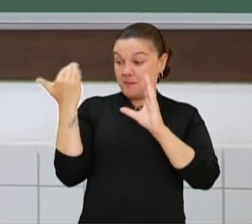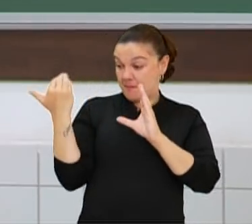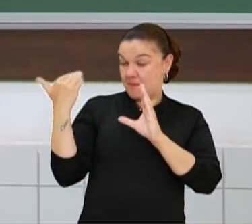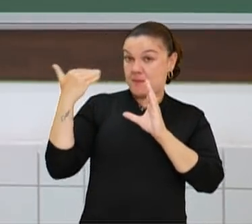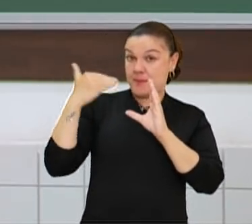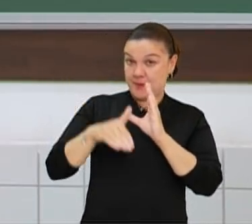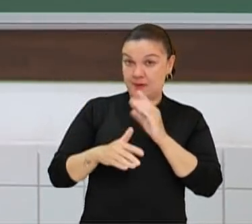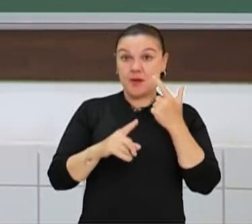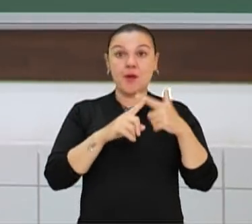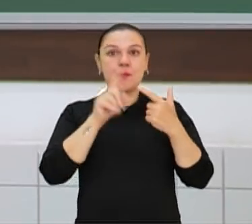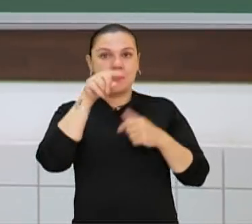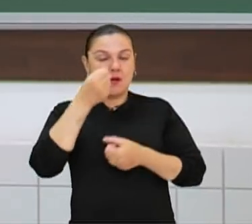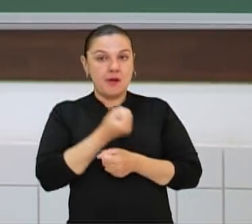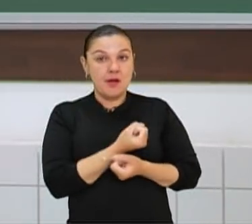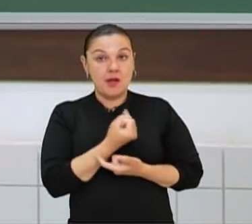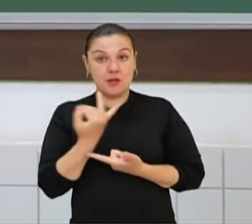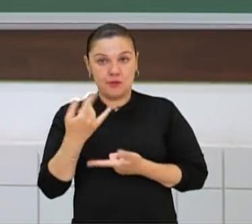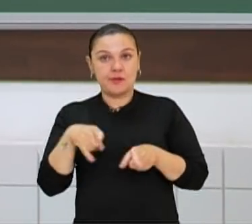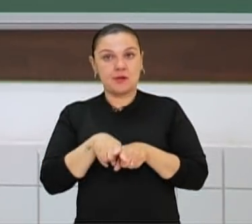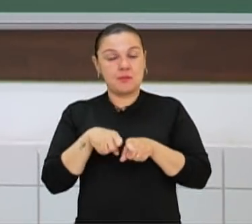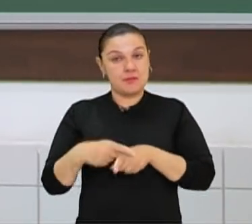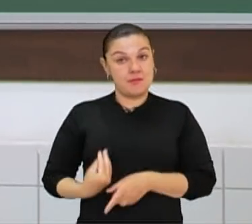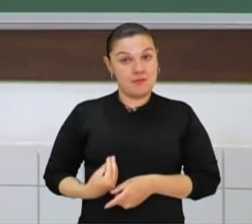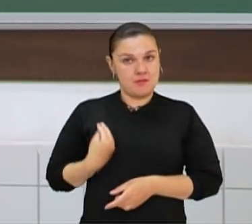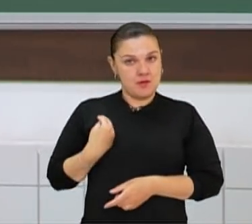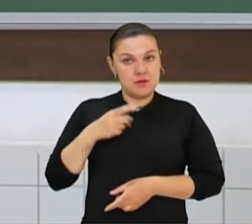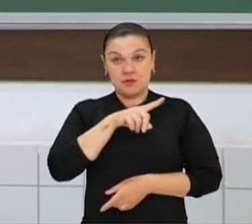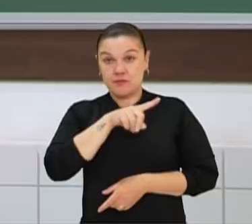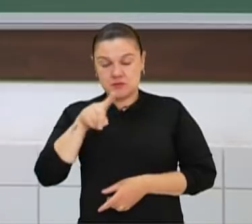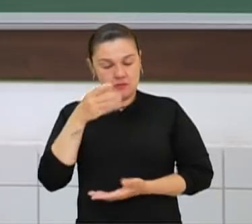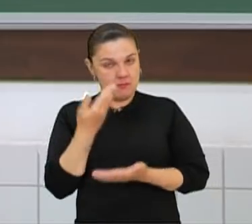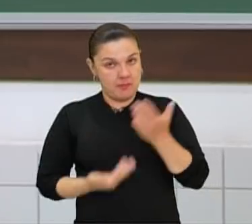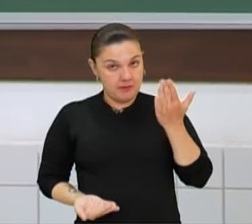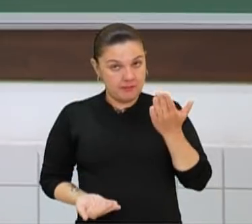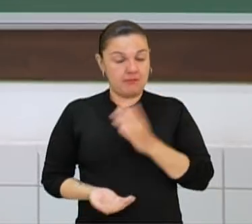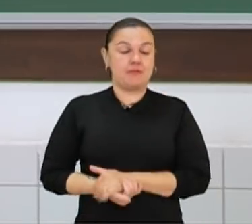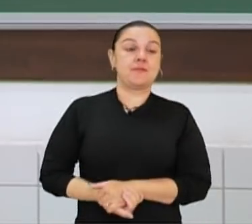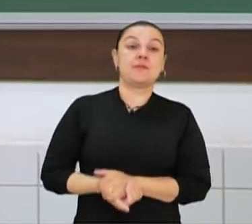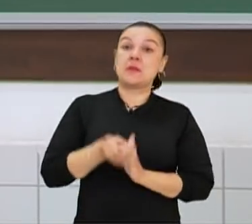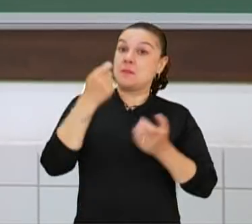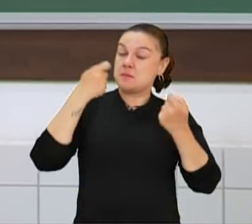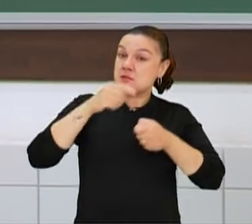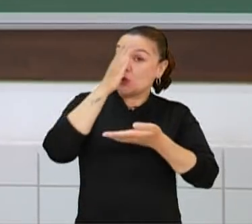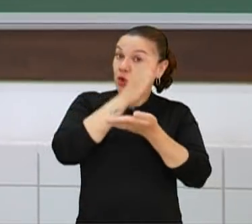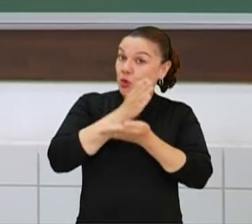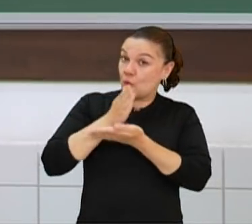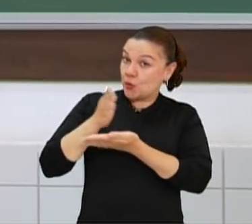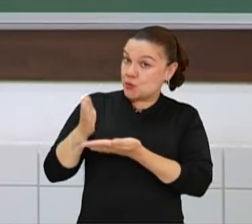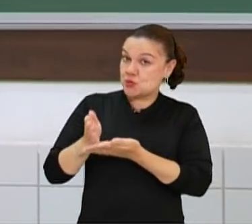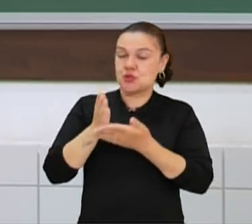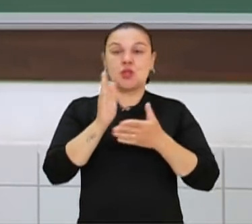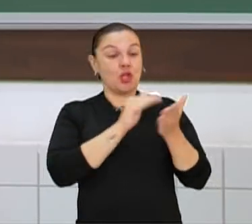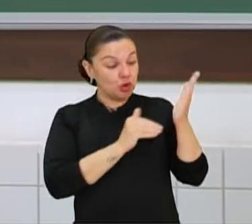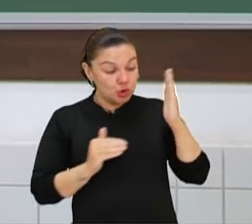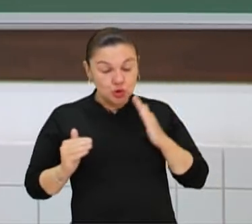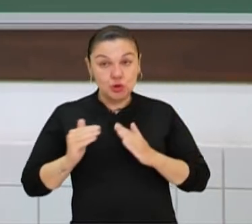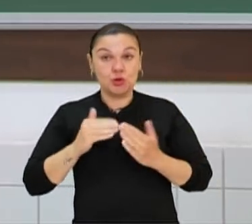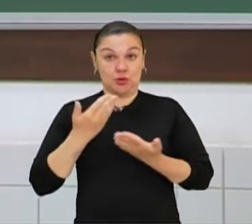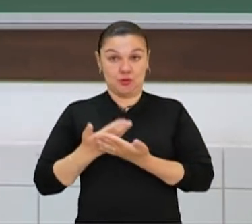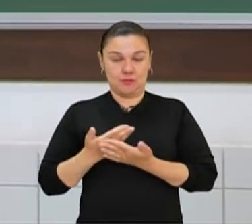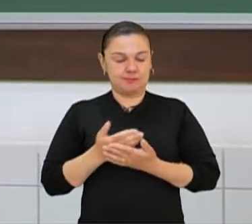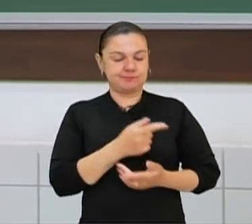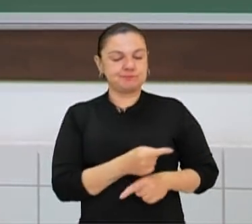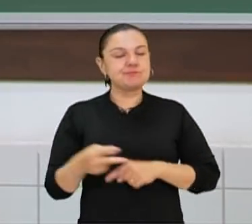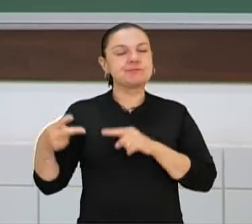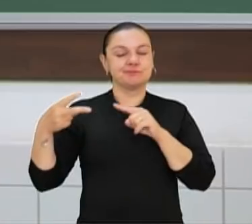porque isso vale nota e vale frequência ainda, vai dar bobeira. E isso tem que fazer todo dia, em todas as aulas, hein? E